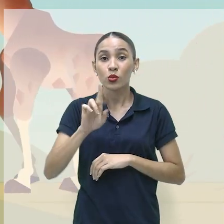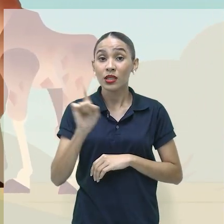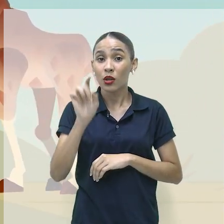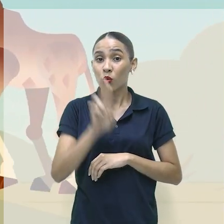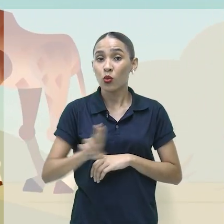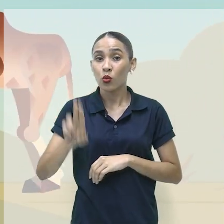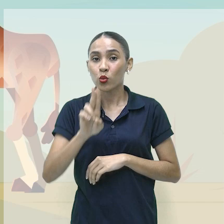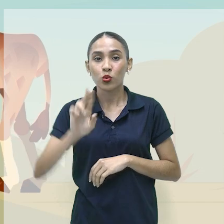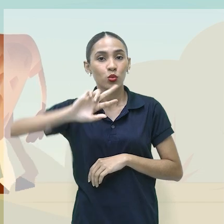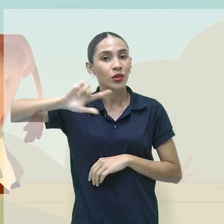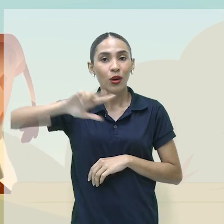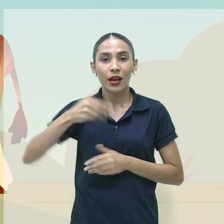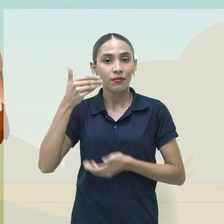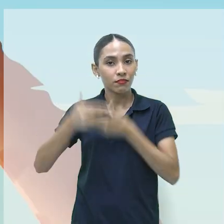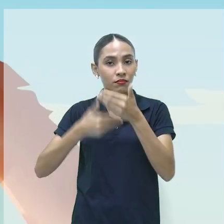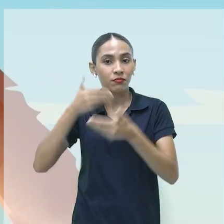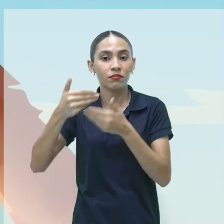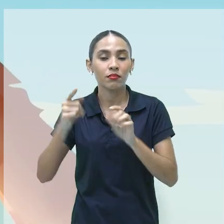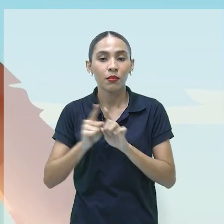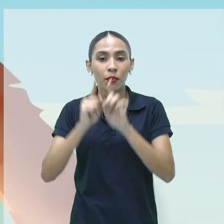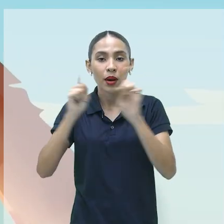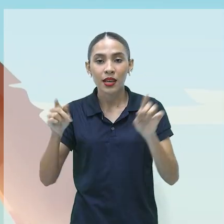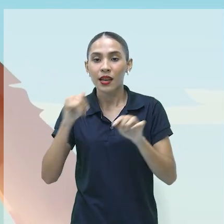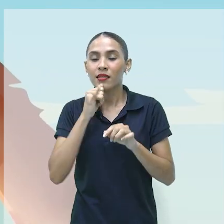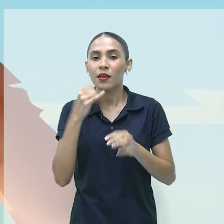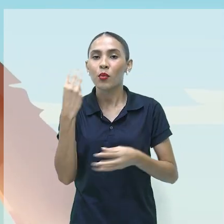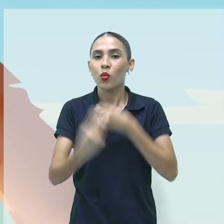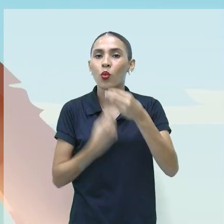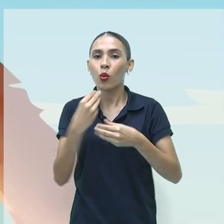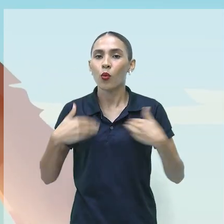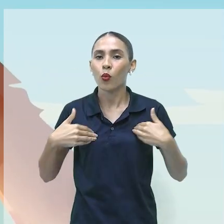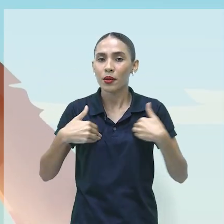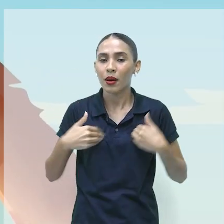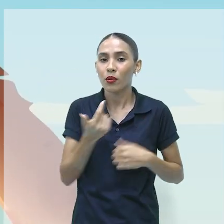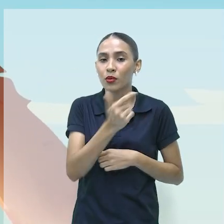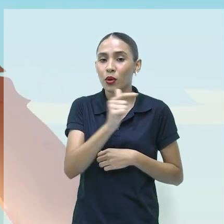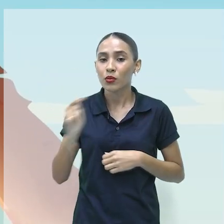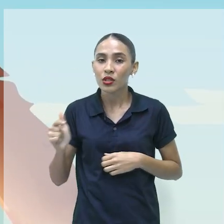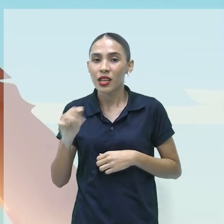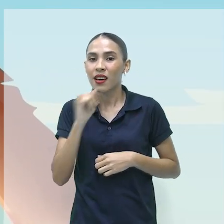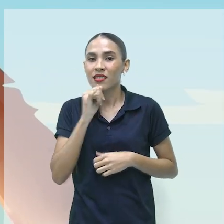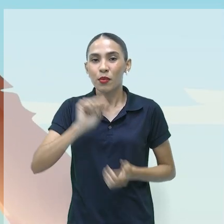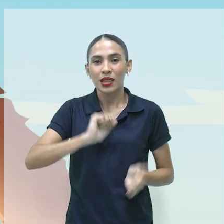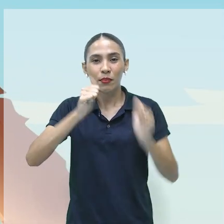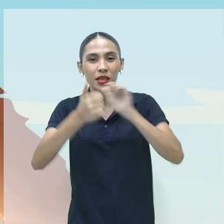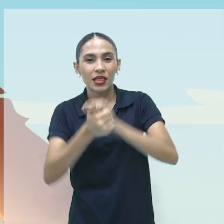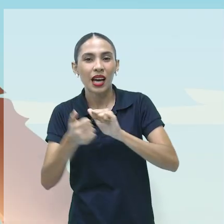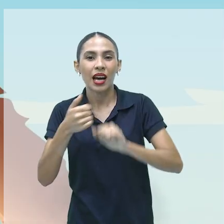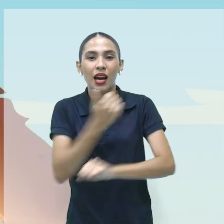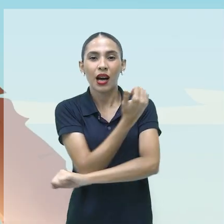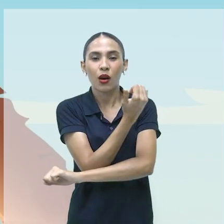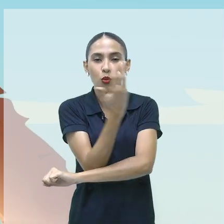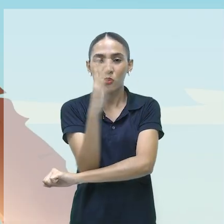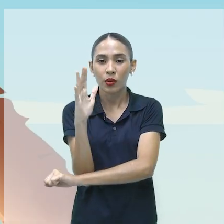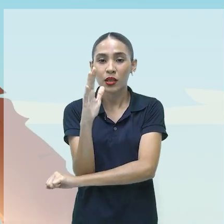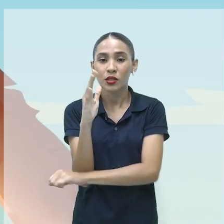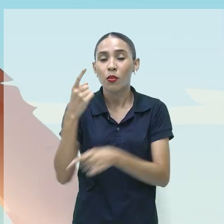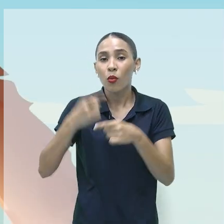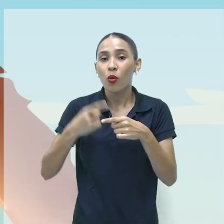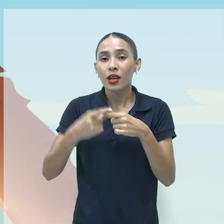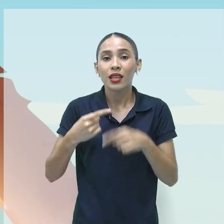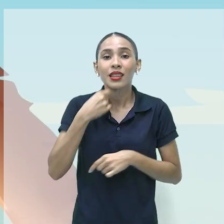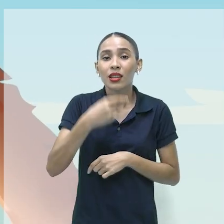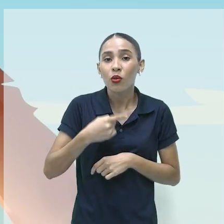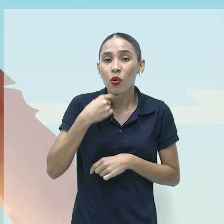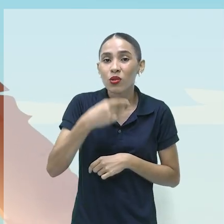característica do uso e desuso não é passada, mas sim que, quando uma espécie ela não está adaptada ao meio ambiente, né, é porque